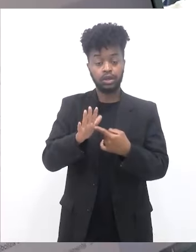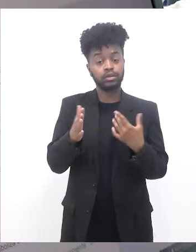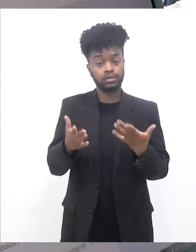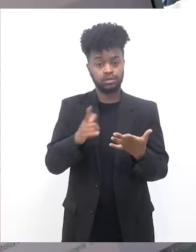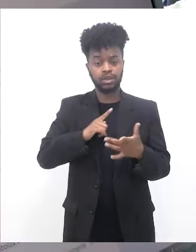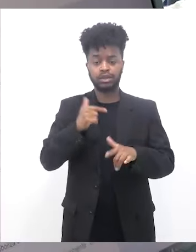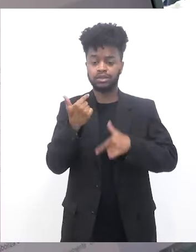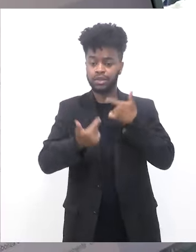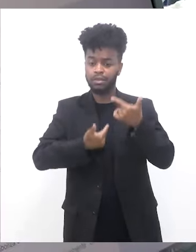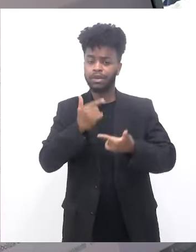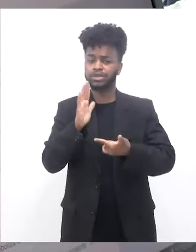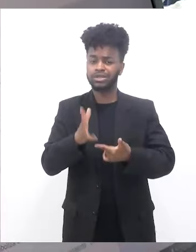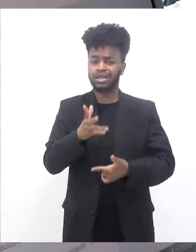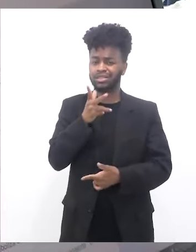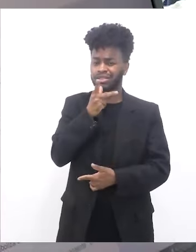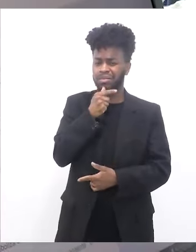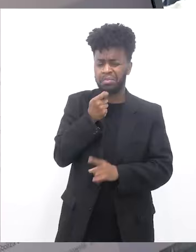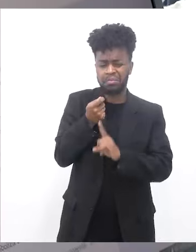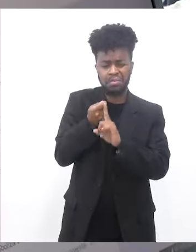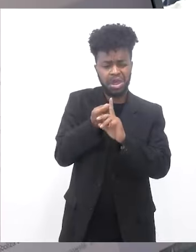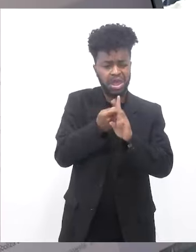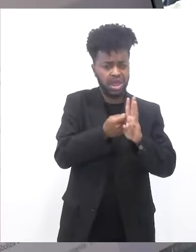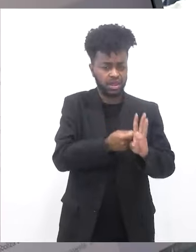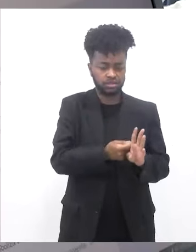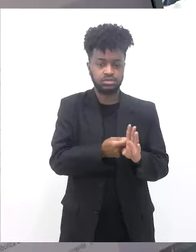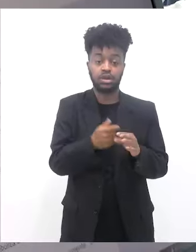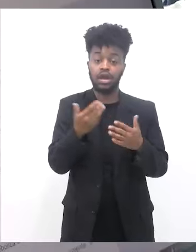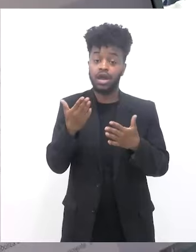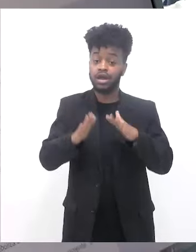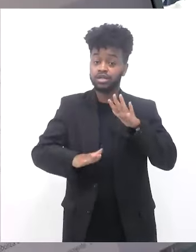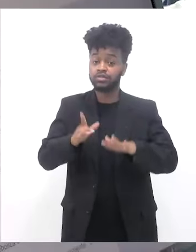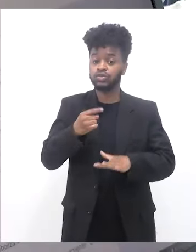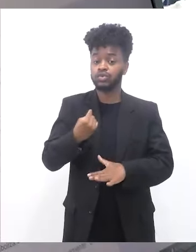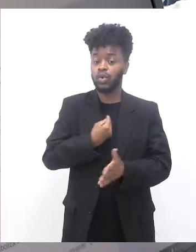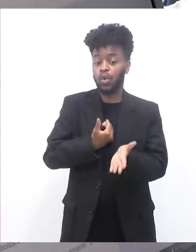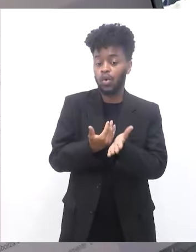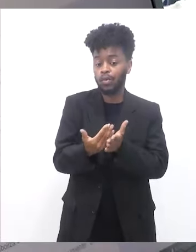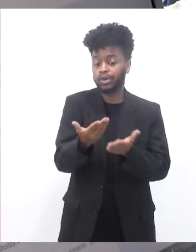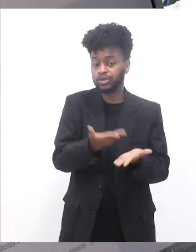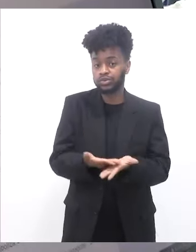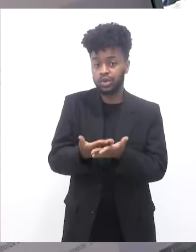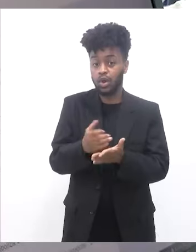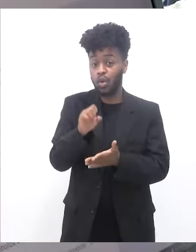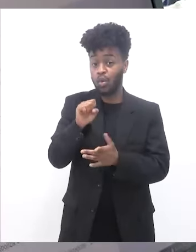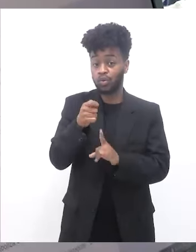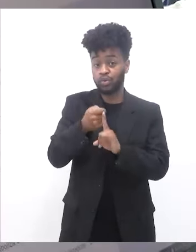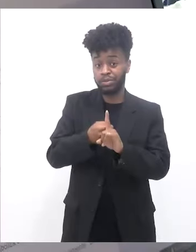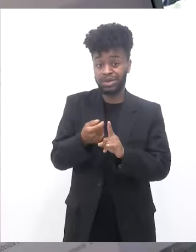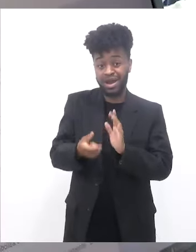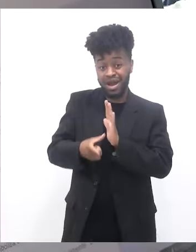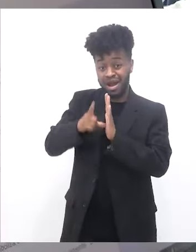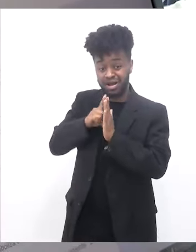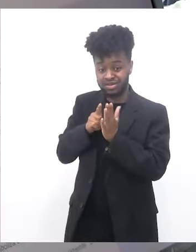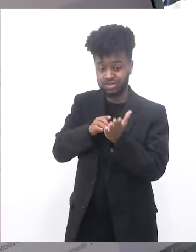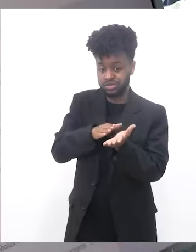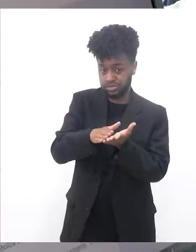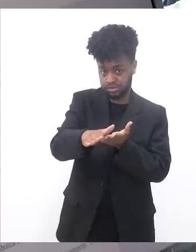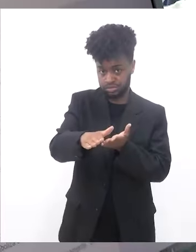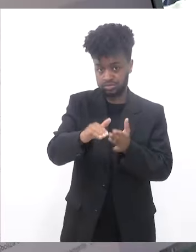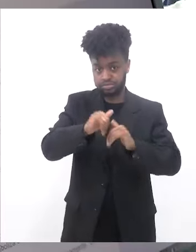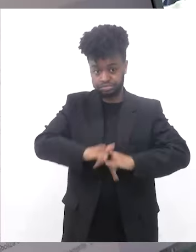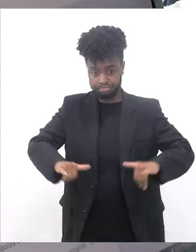a gente já tem um trabalho que demora meses e meses. Assim, às vezes a gente começa o trabalho 8 meses antes do